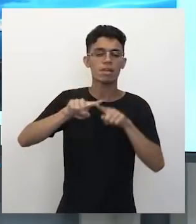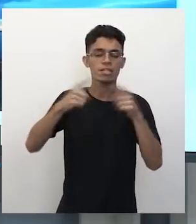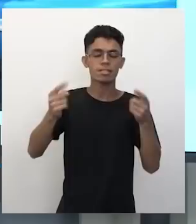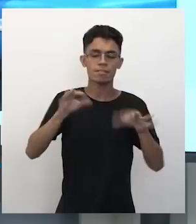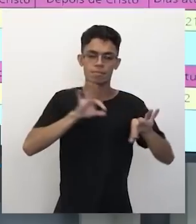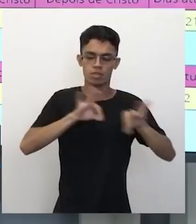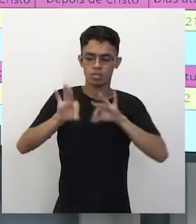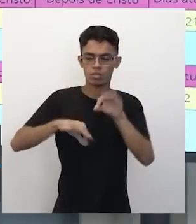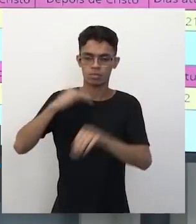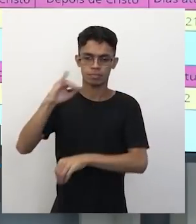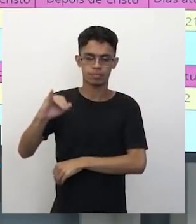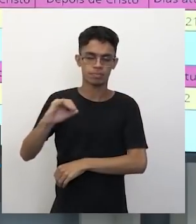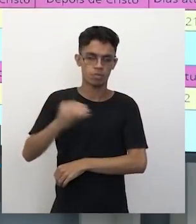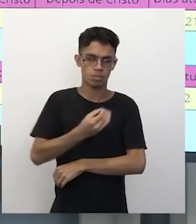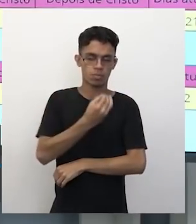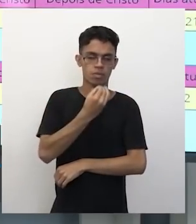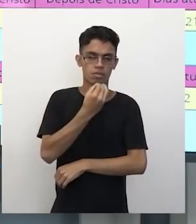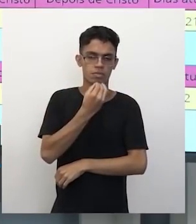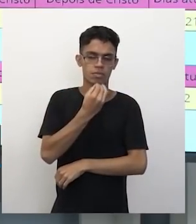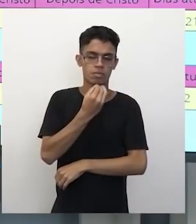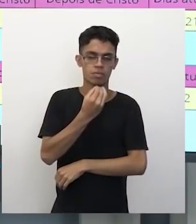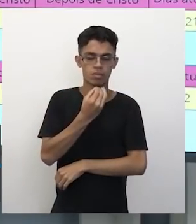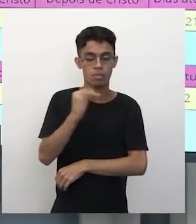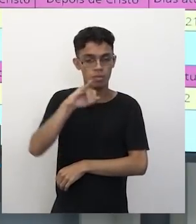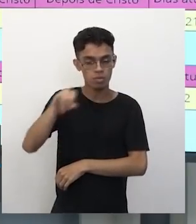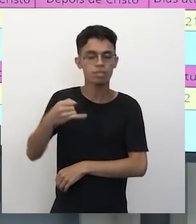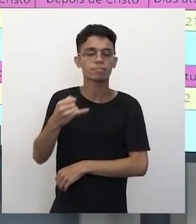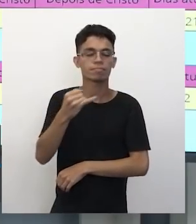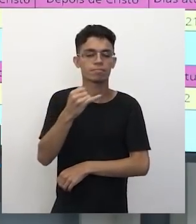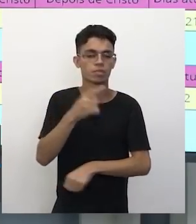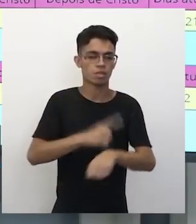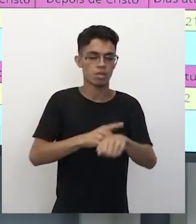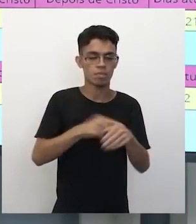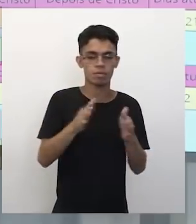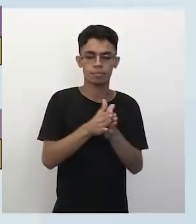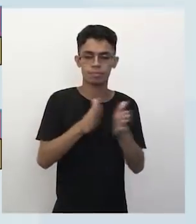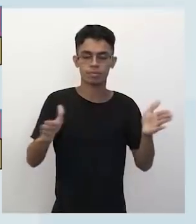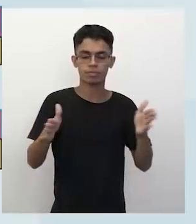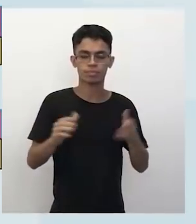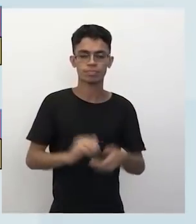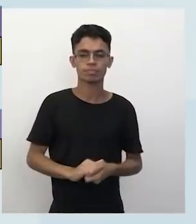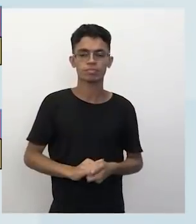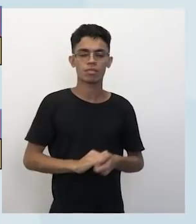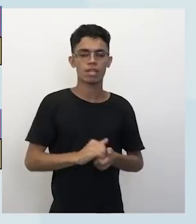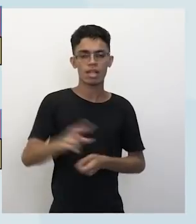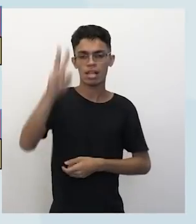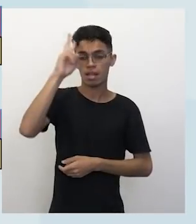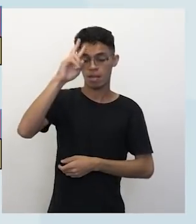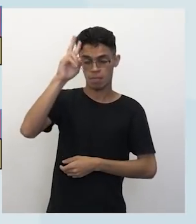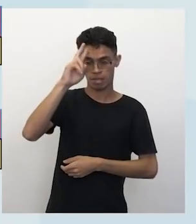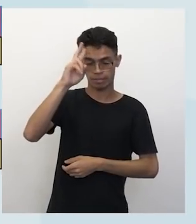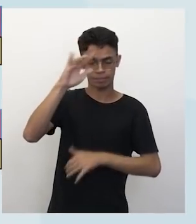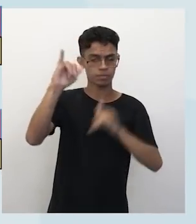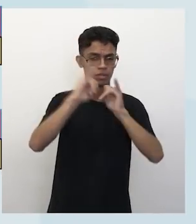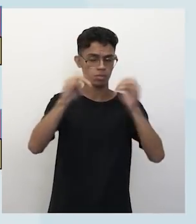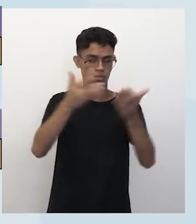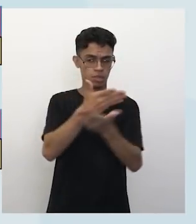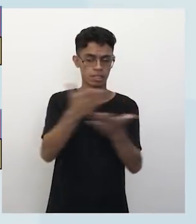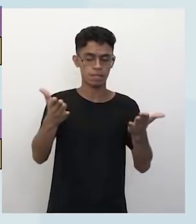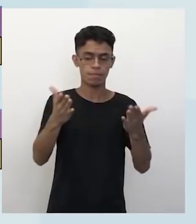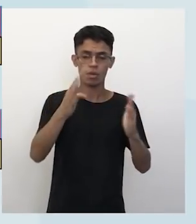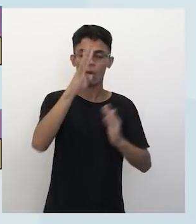tempo. Deixa eu ver se tem mais um. Não, agora a gente vai entrar nos calendários, tá bem? Lembra que no começo da aula eu falei assim, gente,